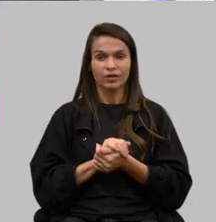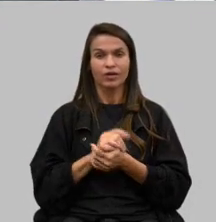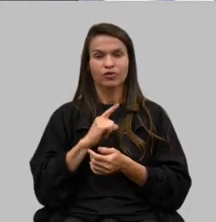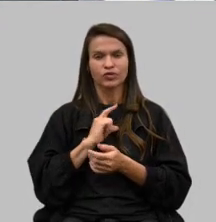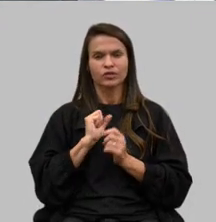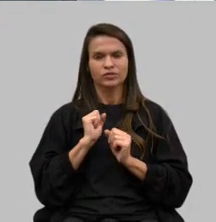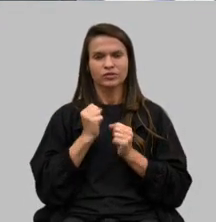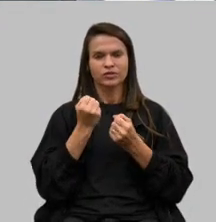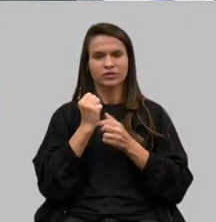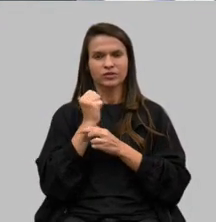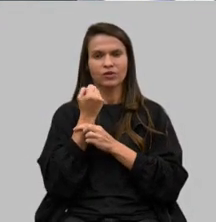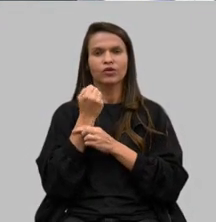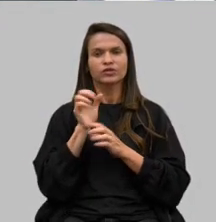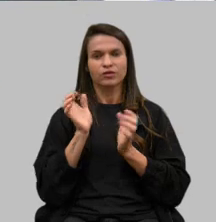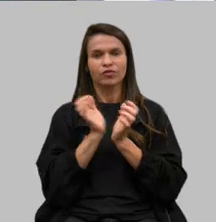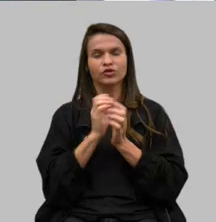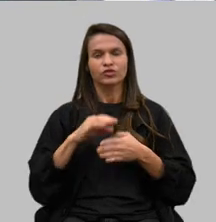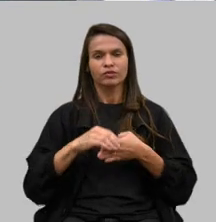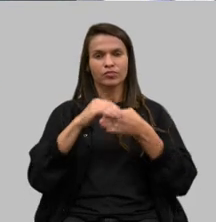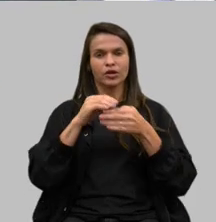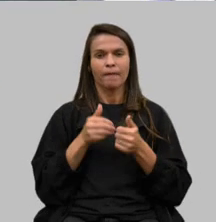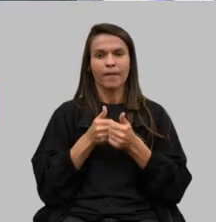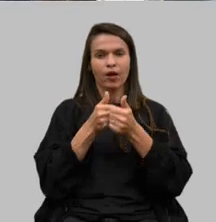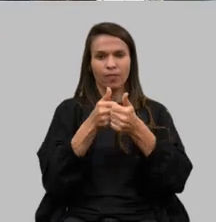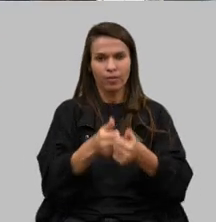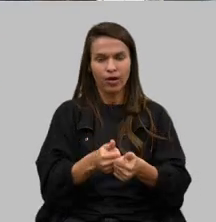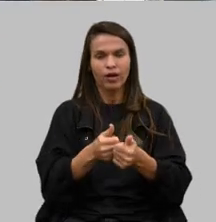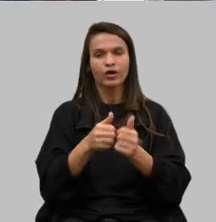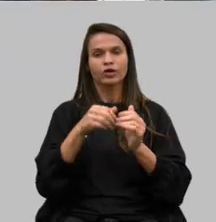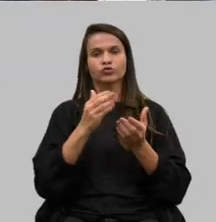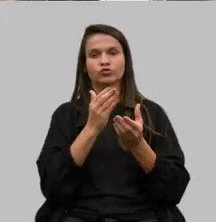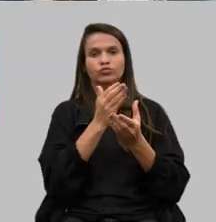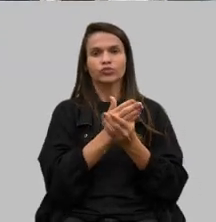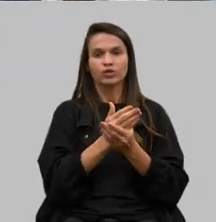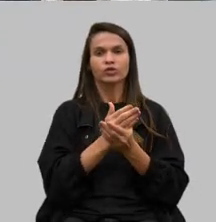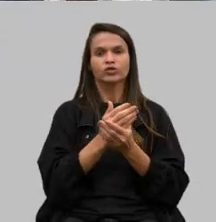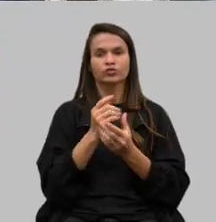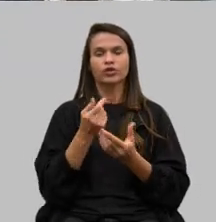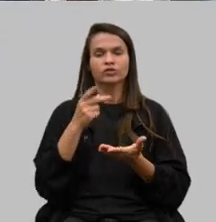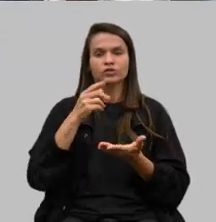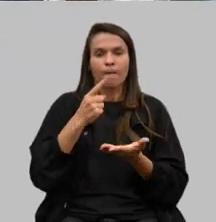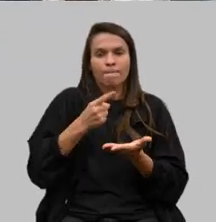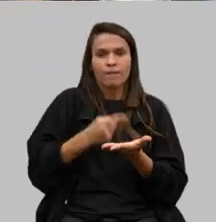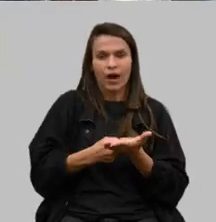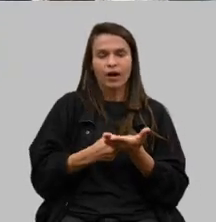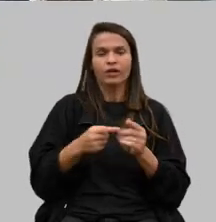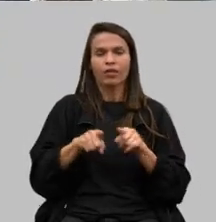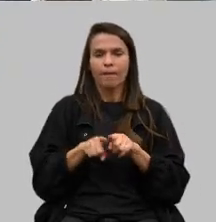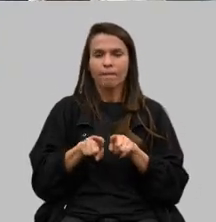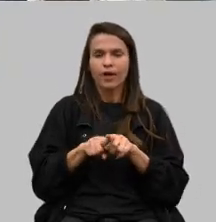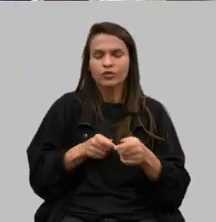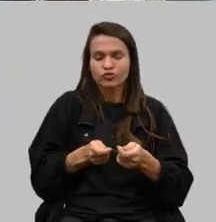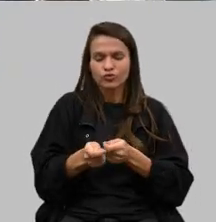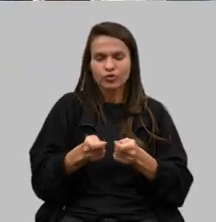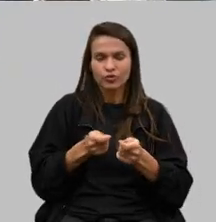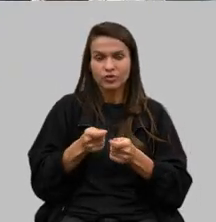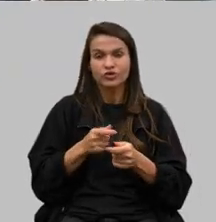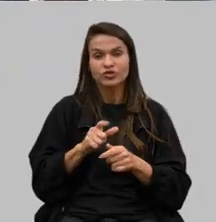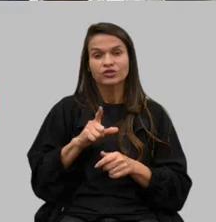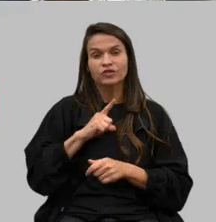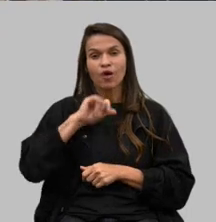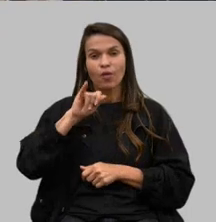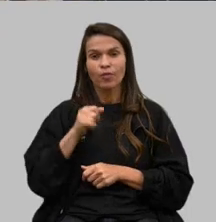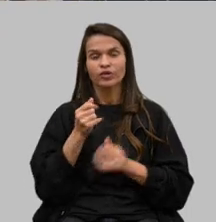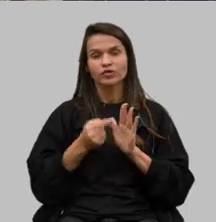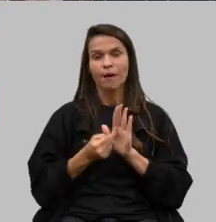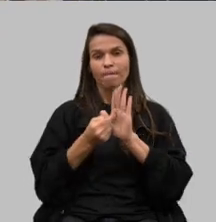segurança em toda essa equipe de liderança que me acompanha nos processos que nós estamos estabelecendo nos controles inclusive tive oportunidade de